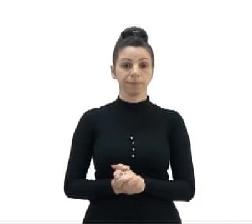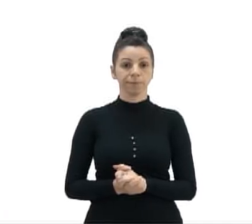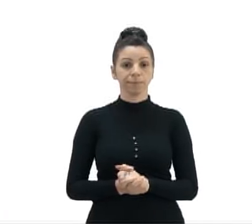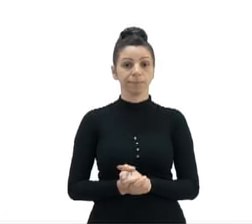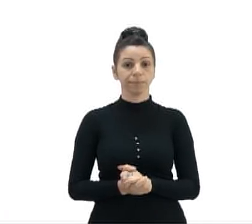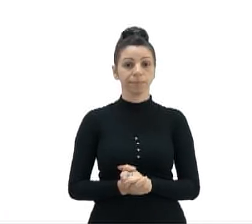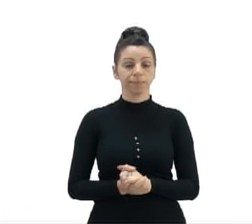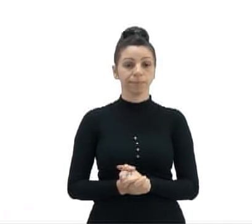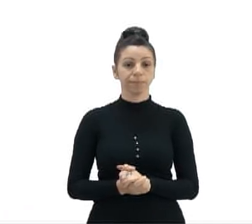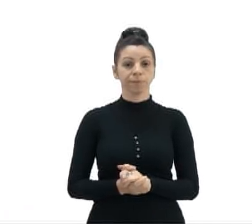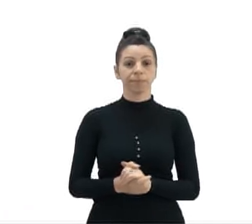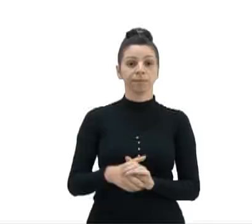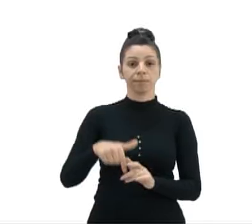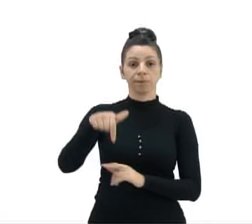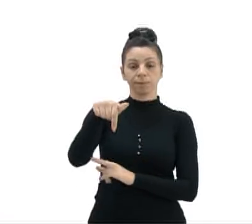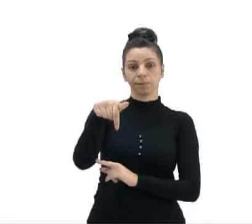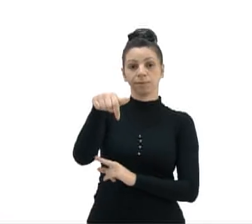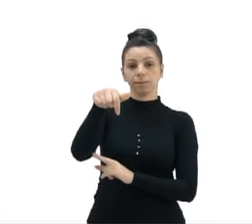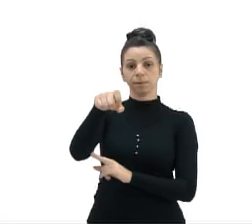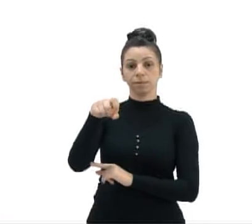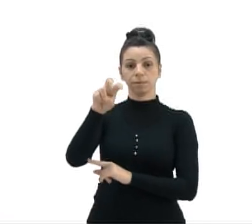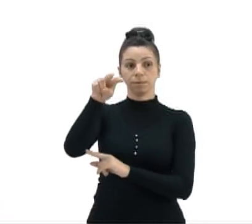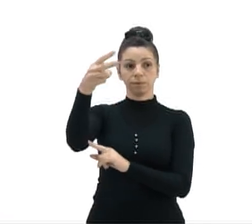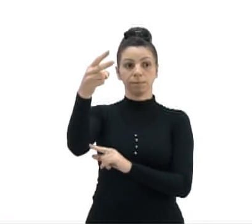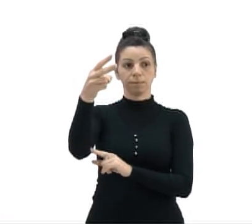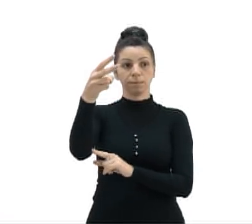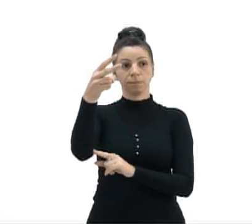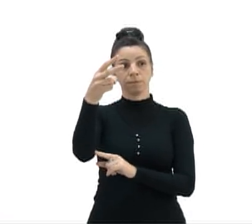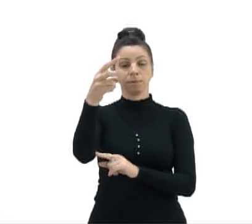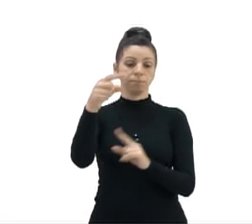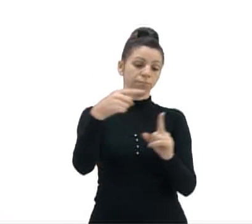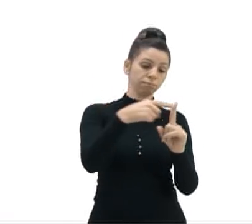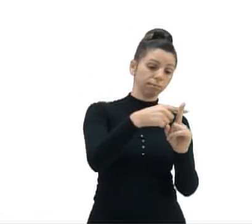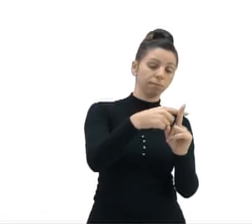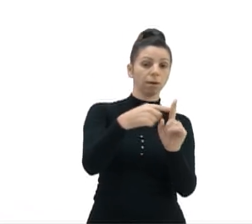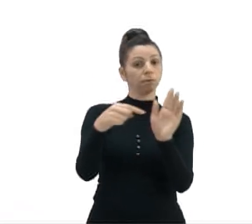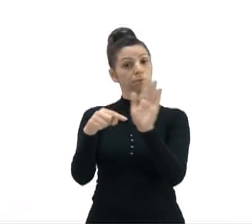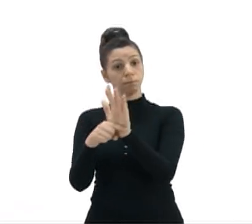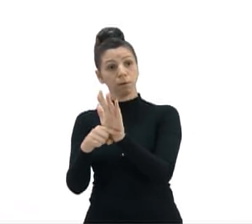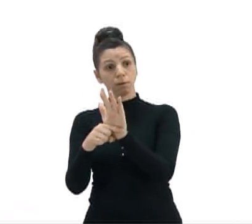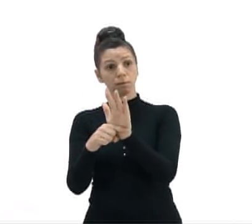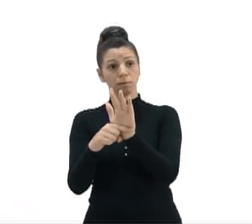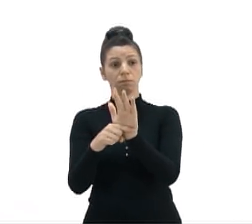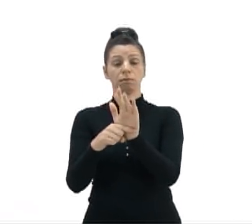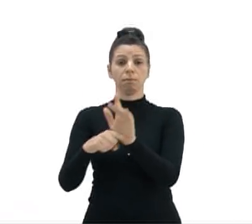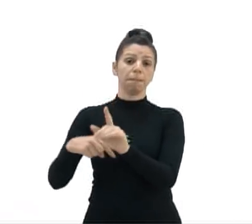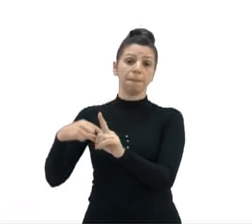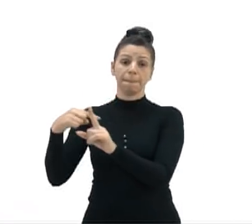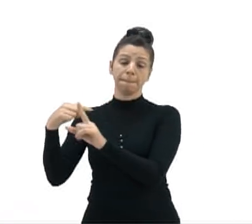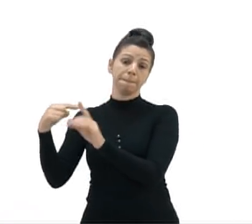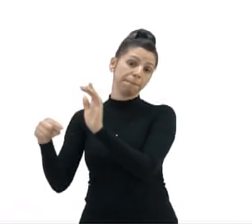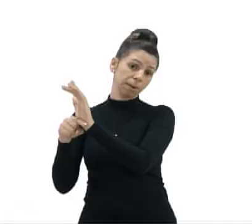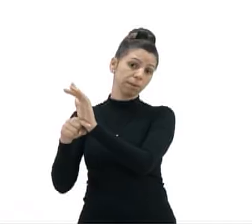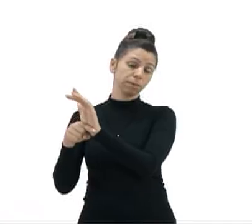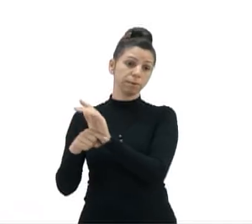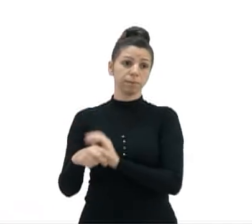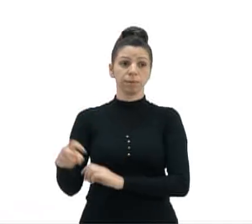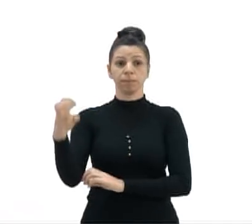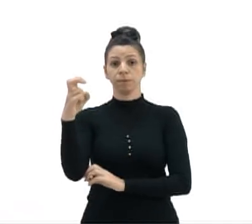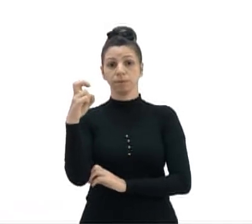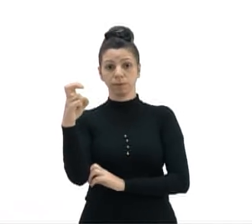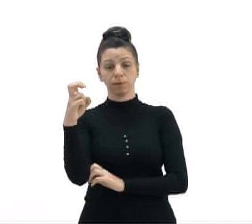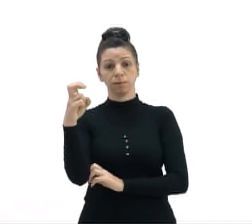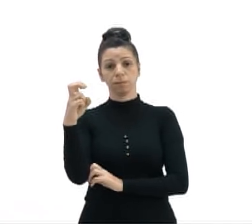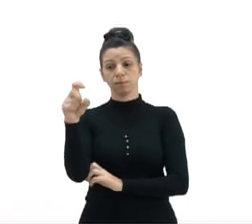Resultado, 7x ao quadrado mais com menos dá menos. Então, 7 menos 2, 5x ao